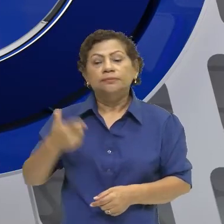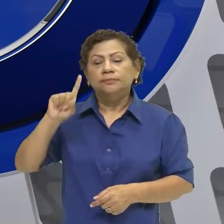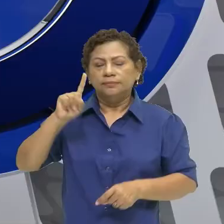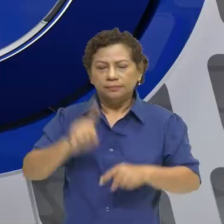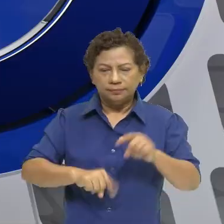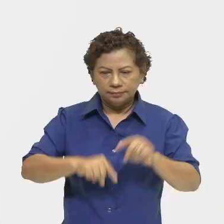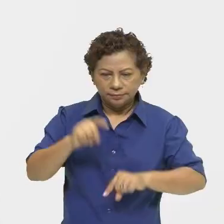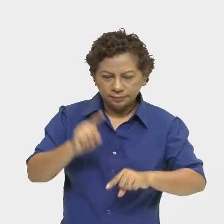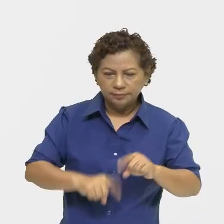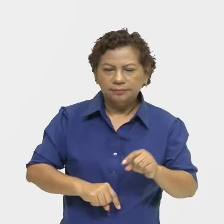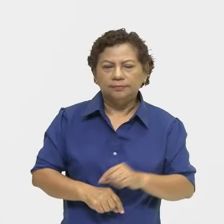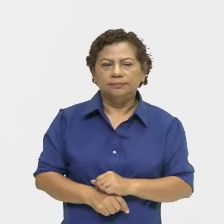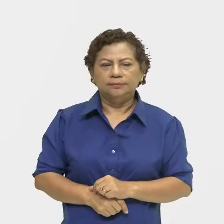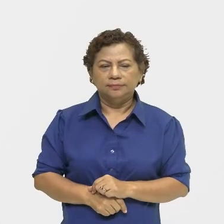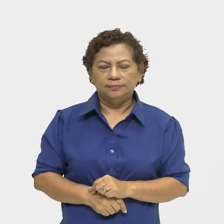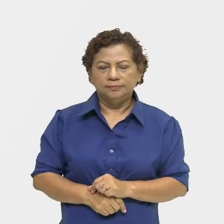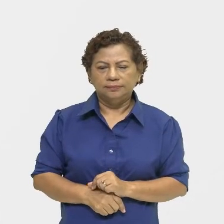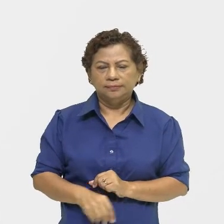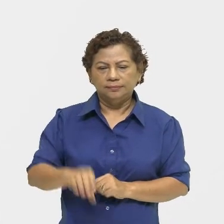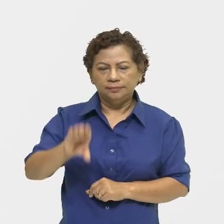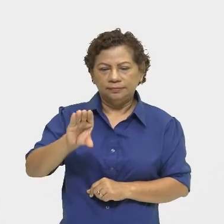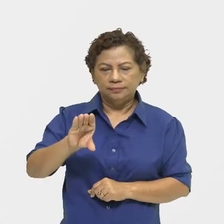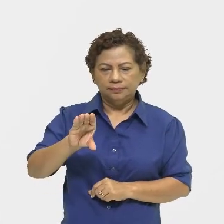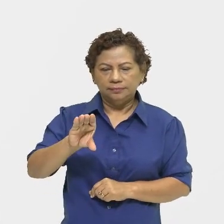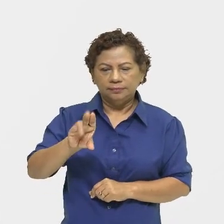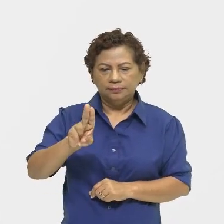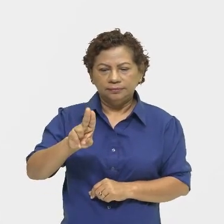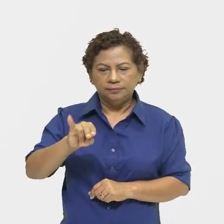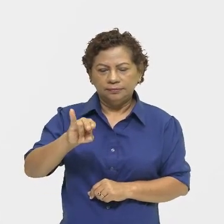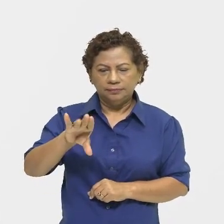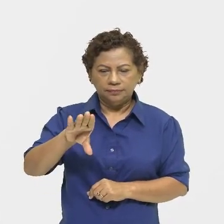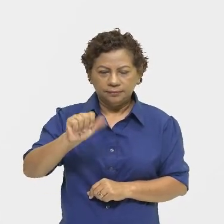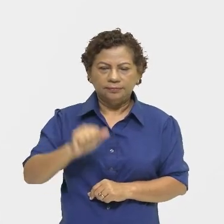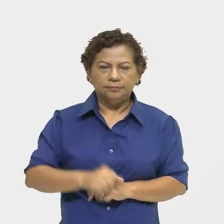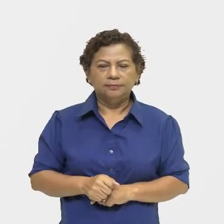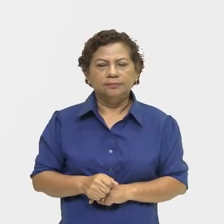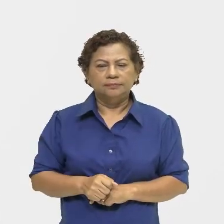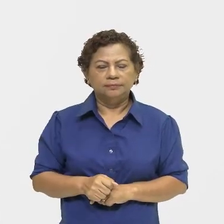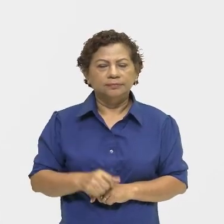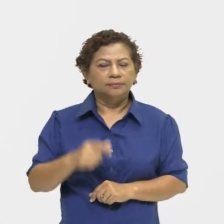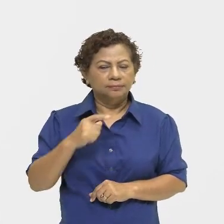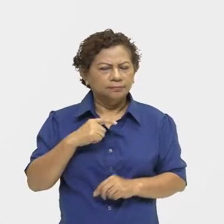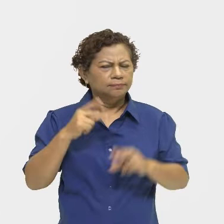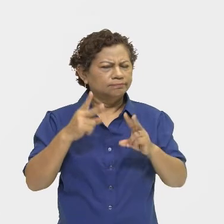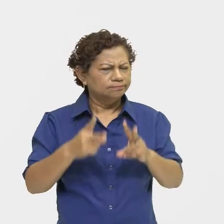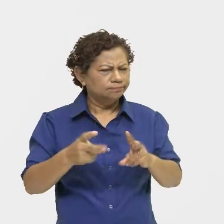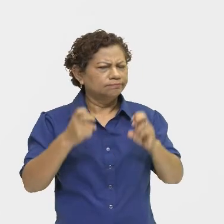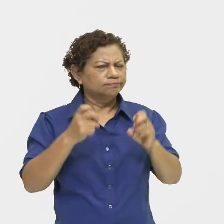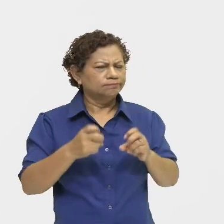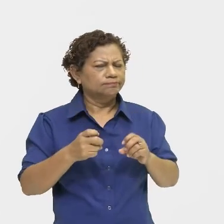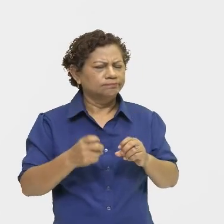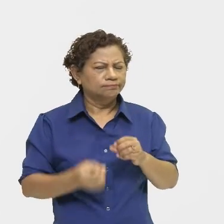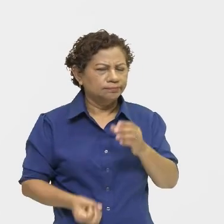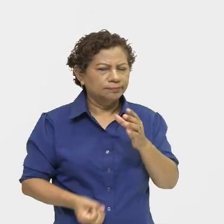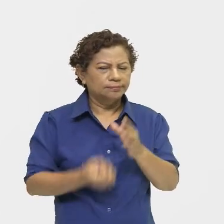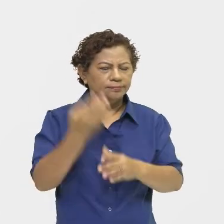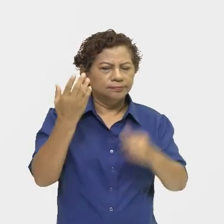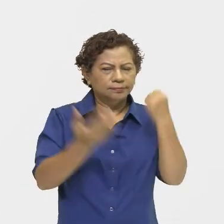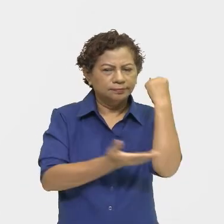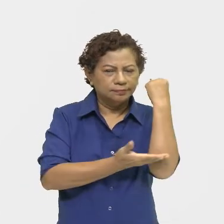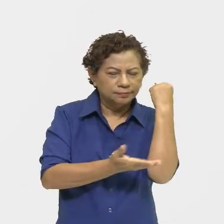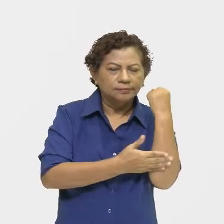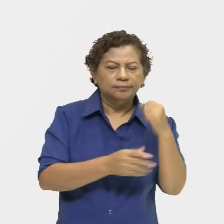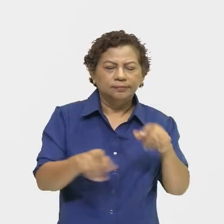é a cuíca, que ela consiste numa espécie de tambor com haste de madeira presa no centro da membrana de couro pelo